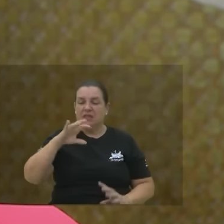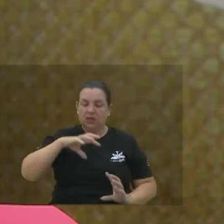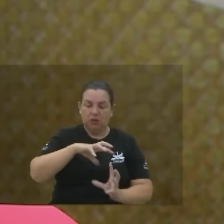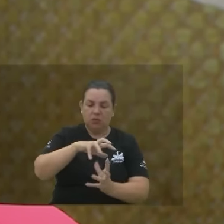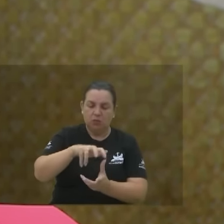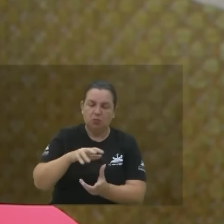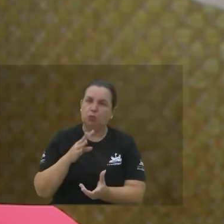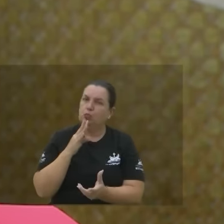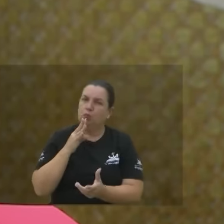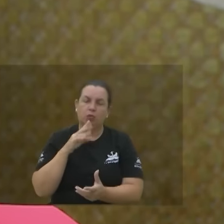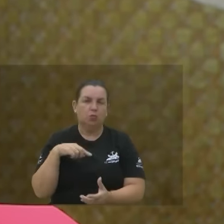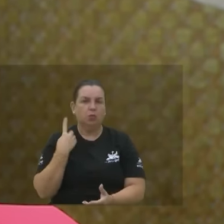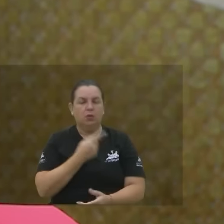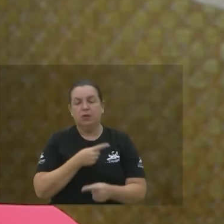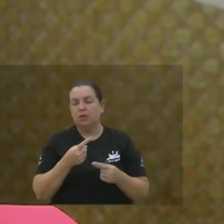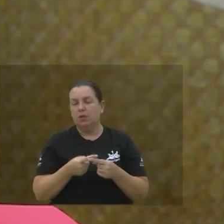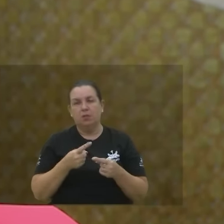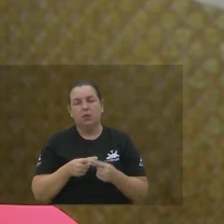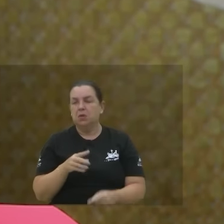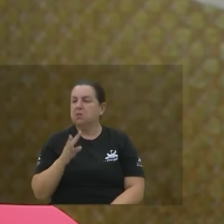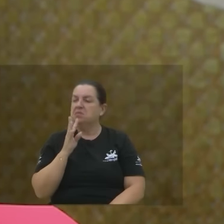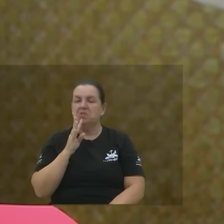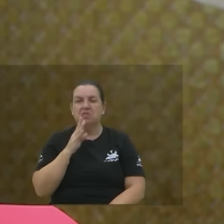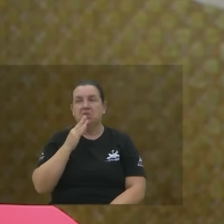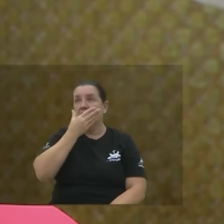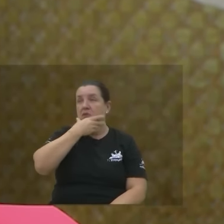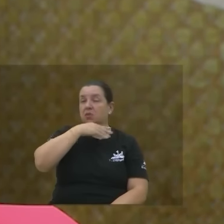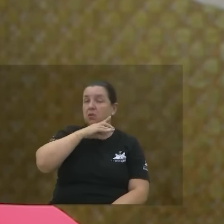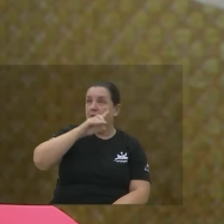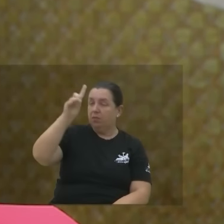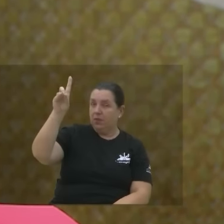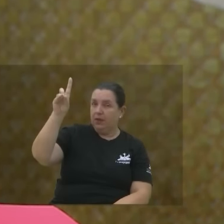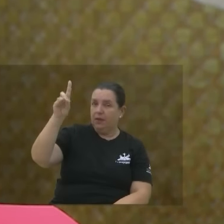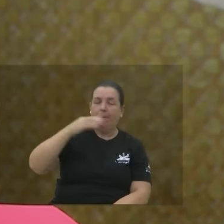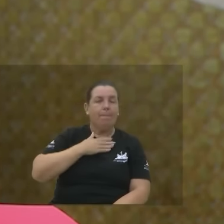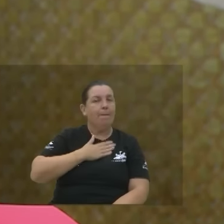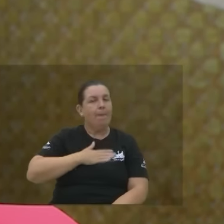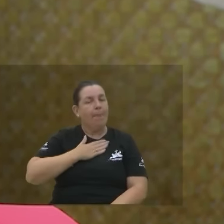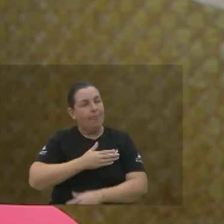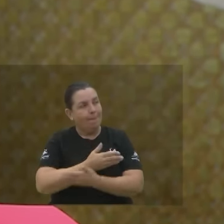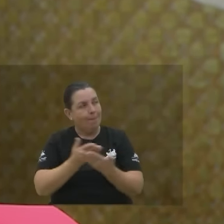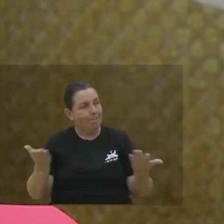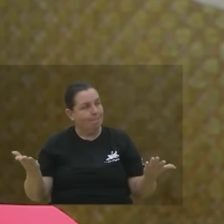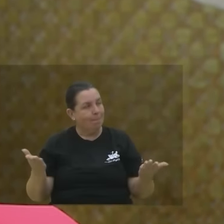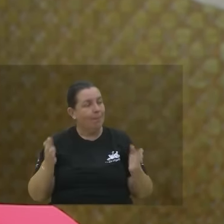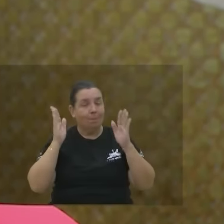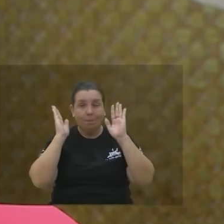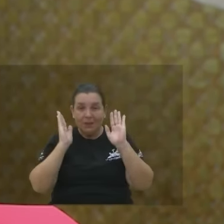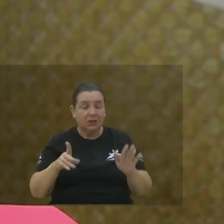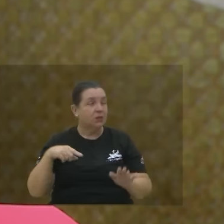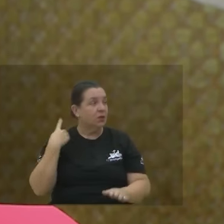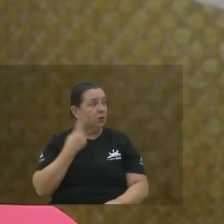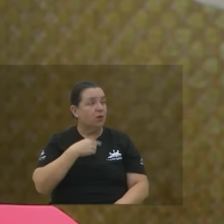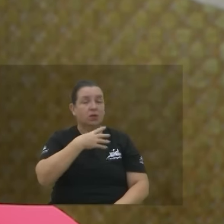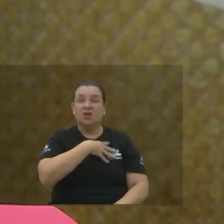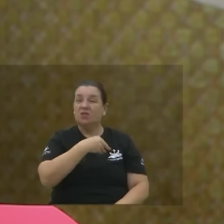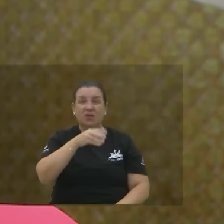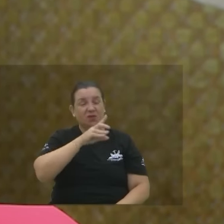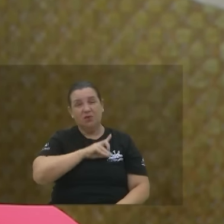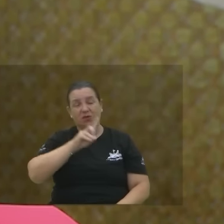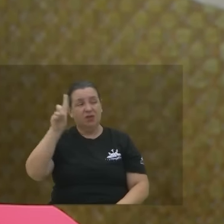nos conhece, é porque não conheceu o Pai. Caríssimos, desde já somos filhos de